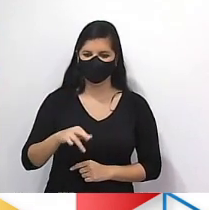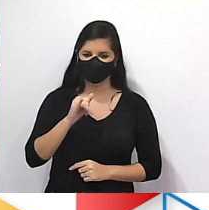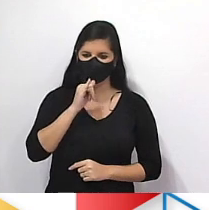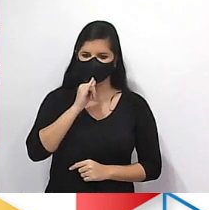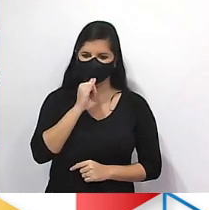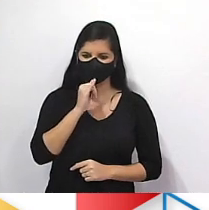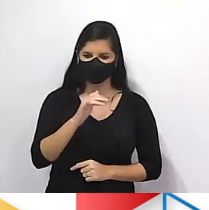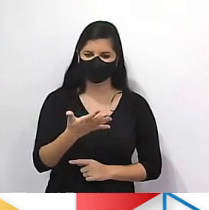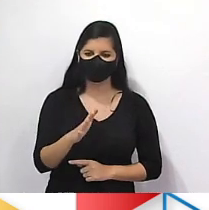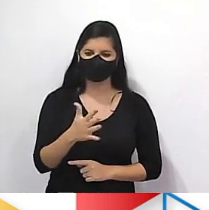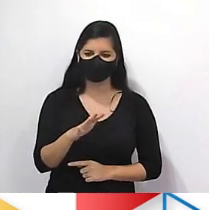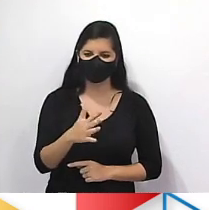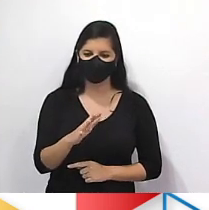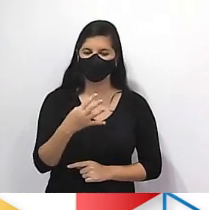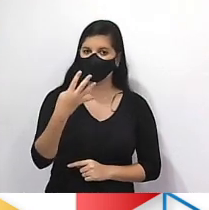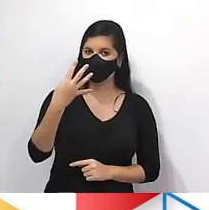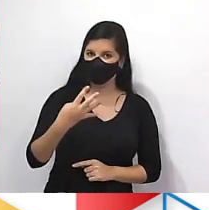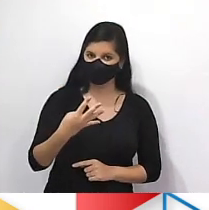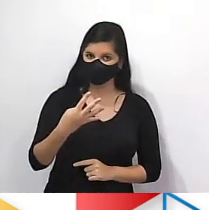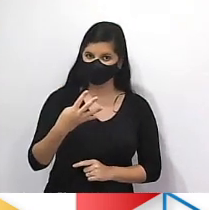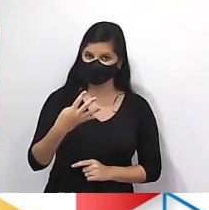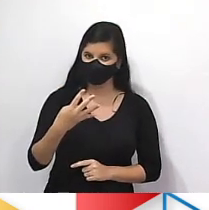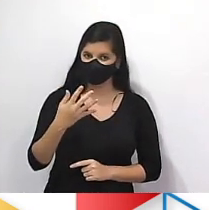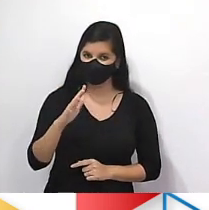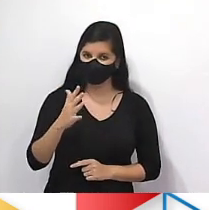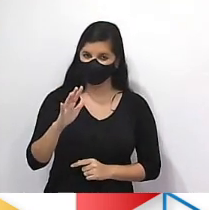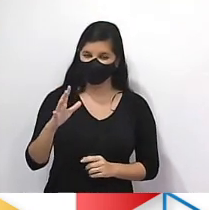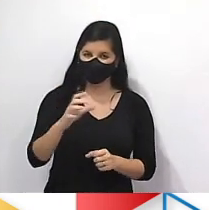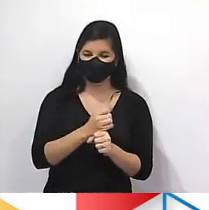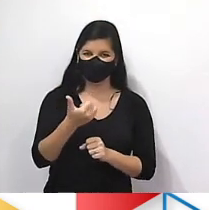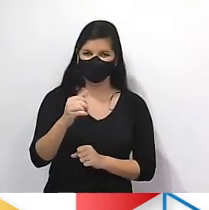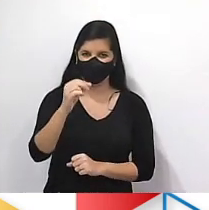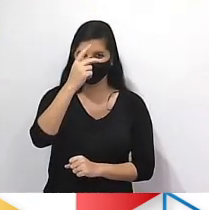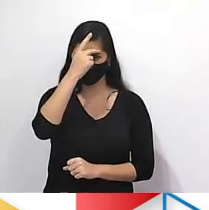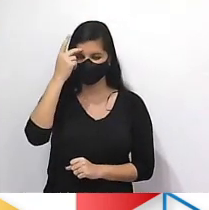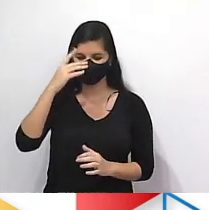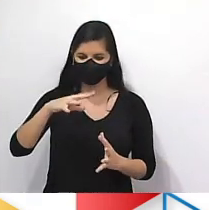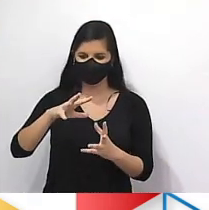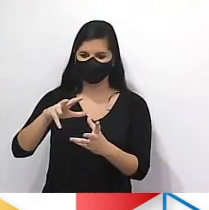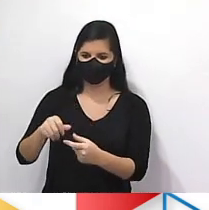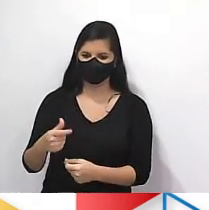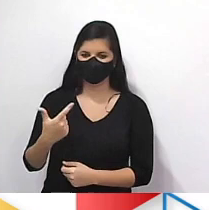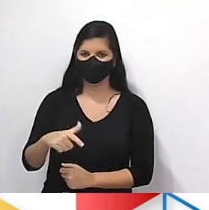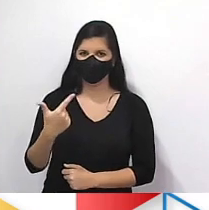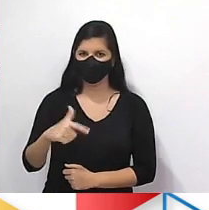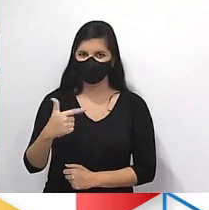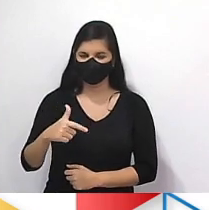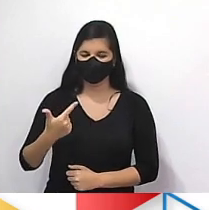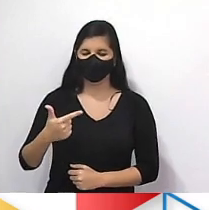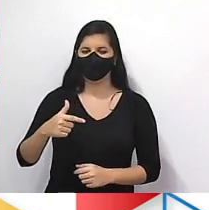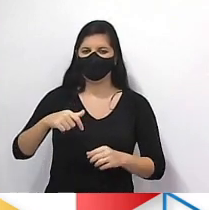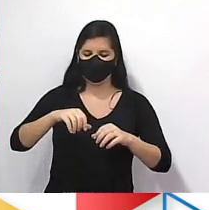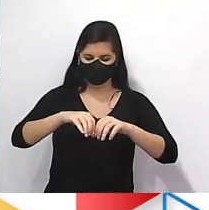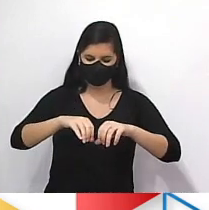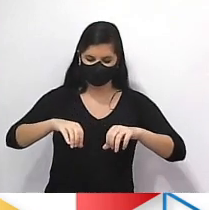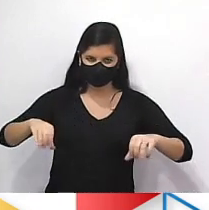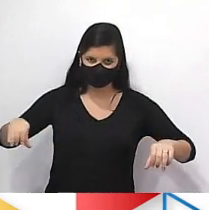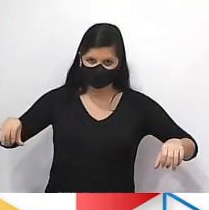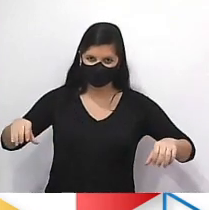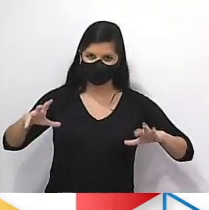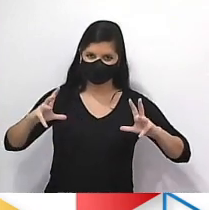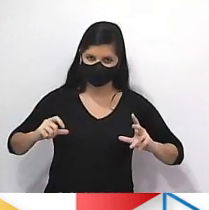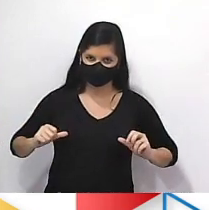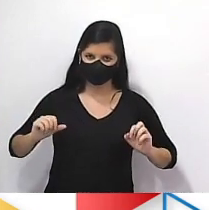aí, estima-se que 4 em cada 10 pessoas no mundo não tem saneamento adequado, ok? Então, se essa é